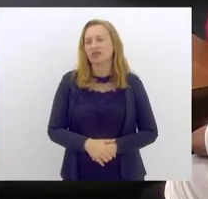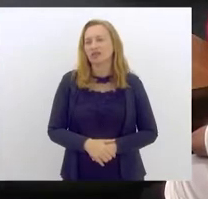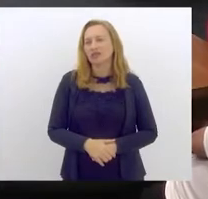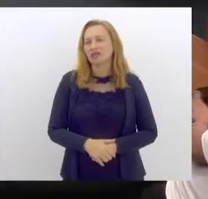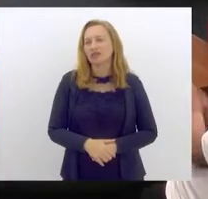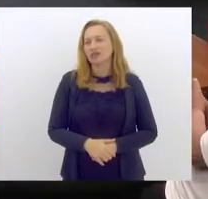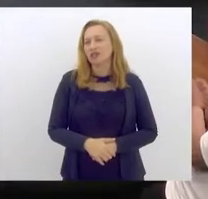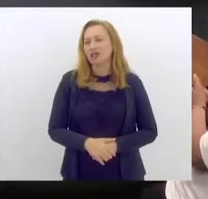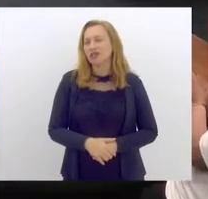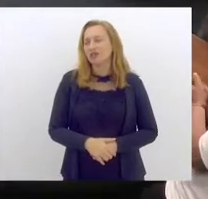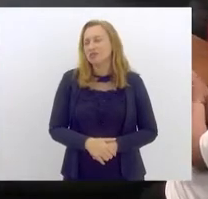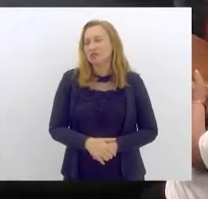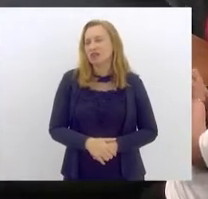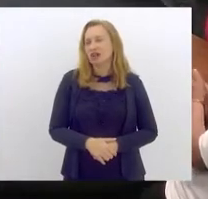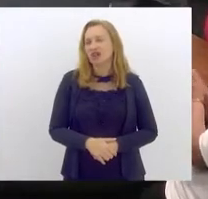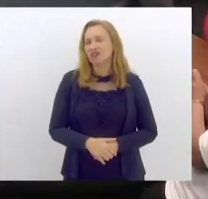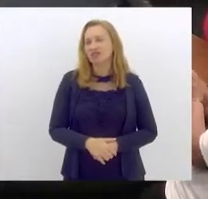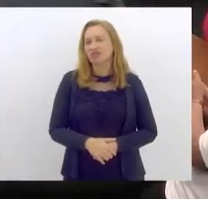palma para ela